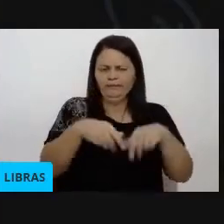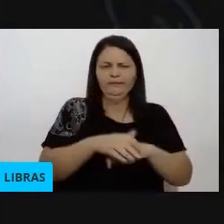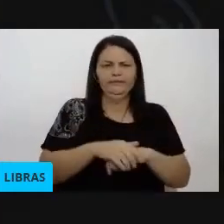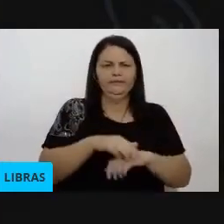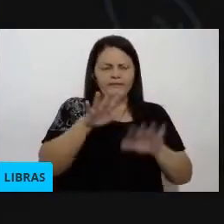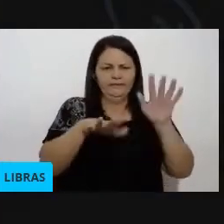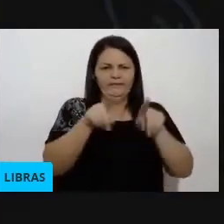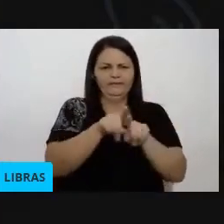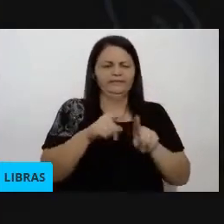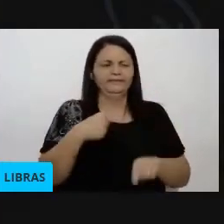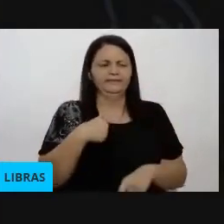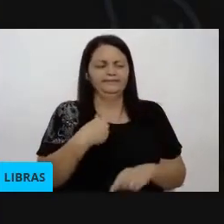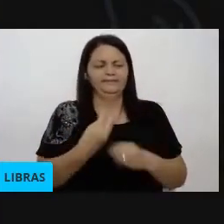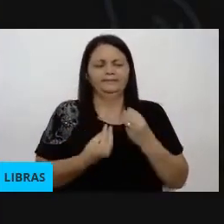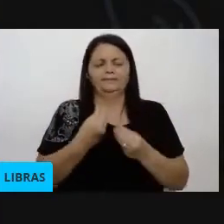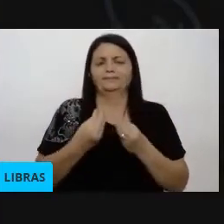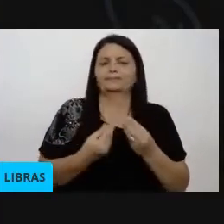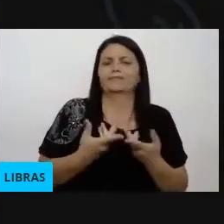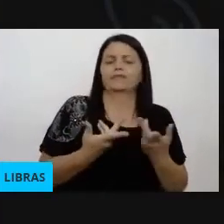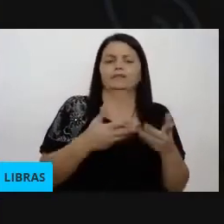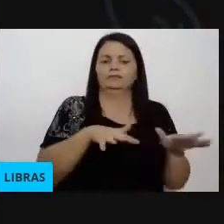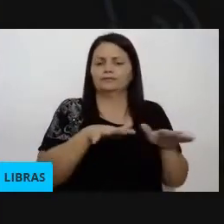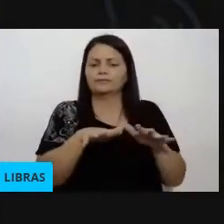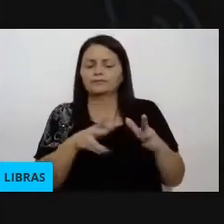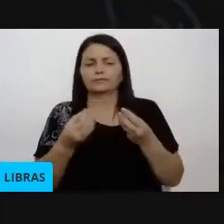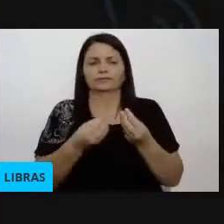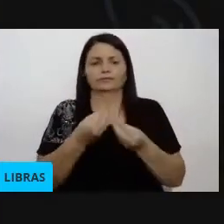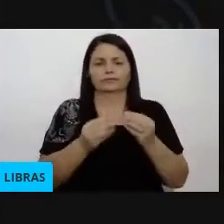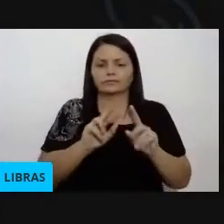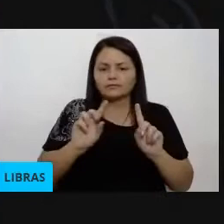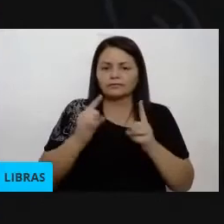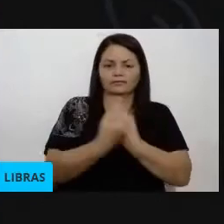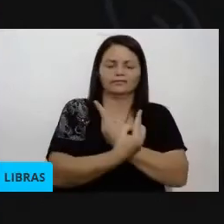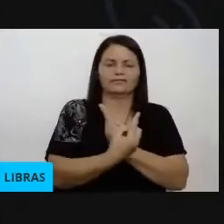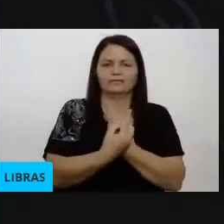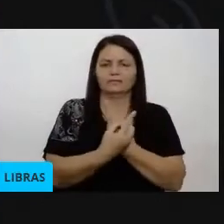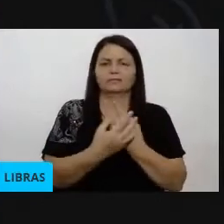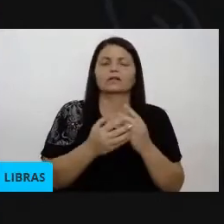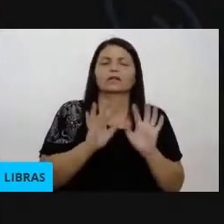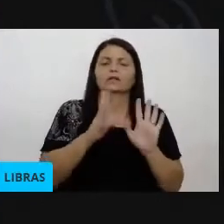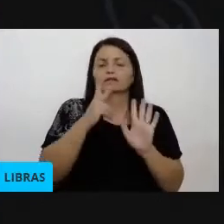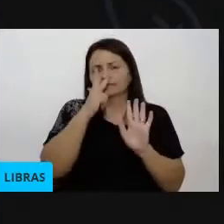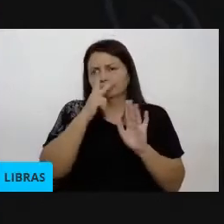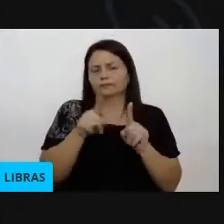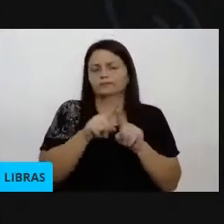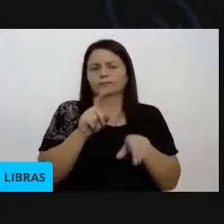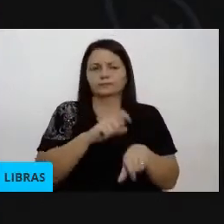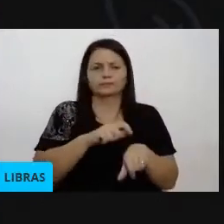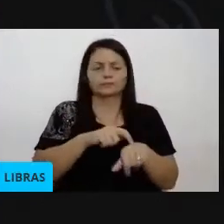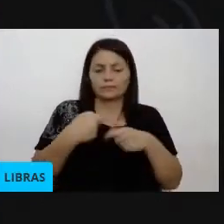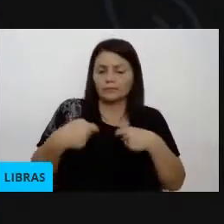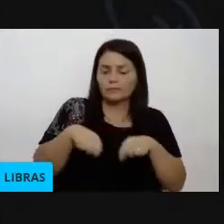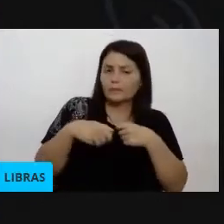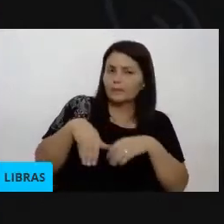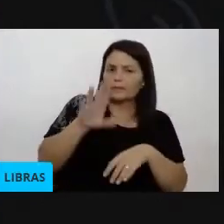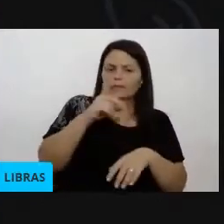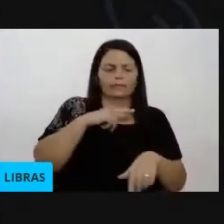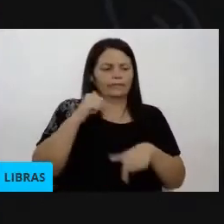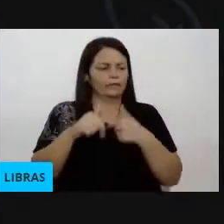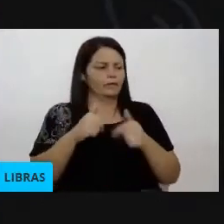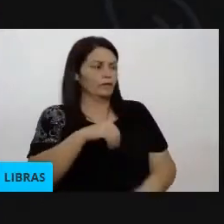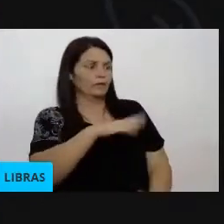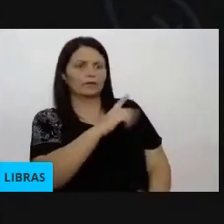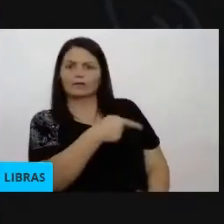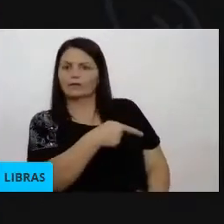Muitas vezes a gente entra e faz movimentos neuroticamente opostos, né? A gente, no momento que eles mais precisam, a gente quer trabalhar